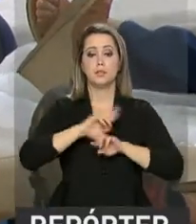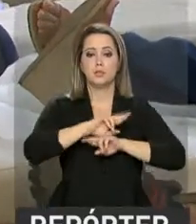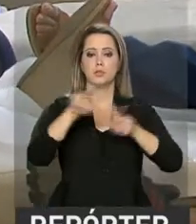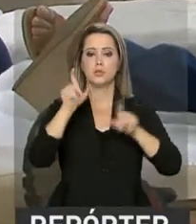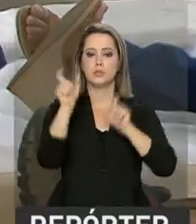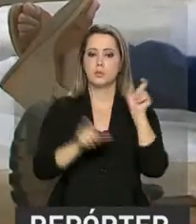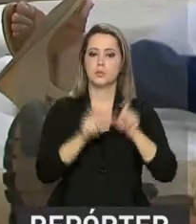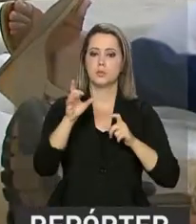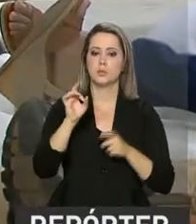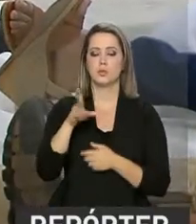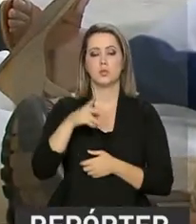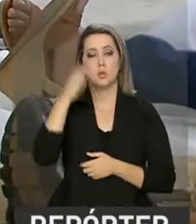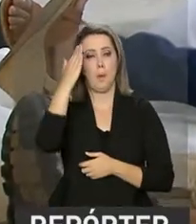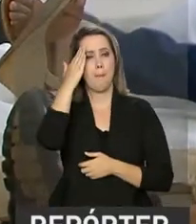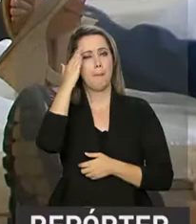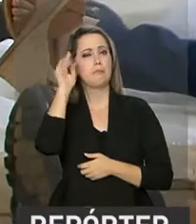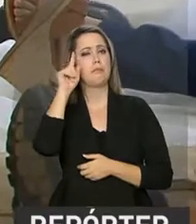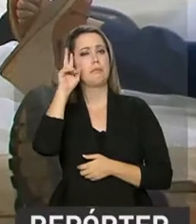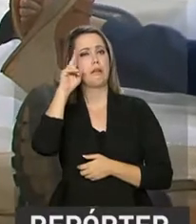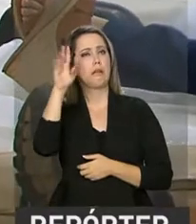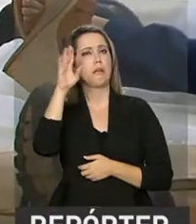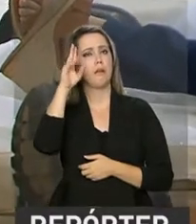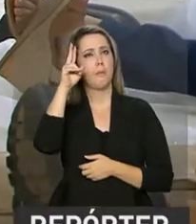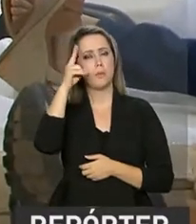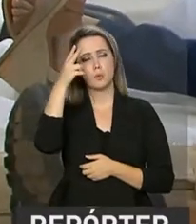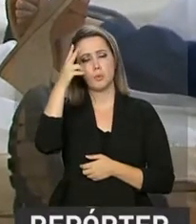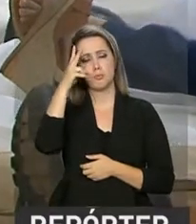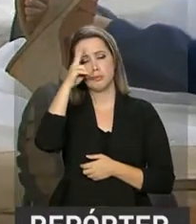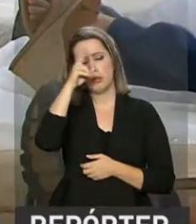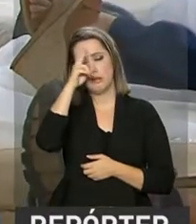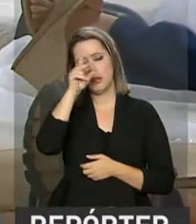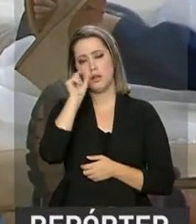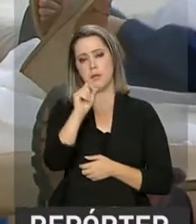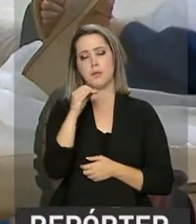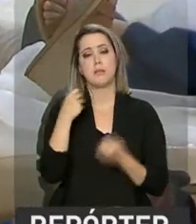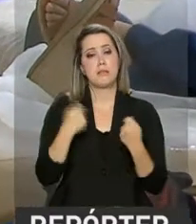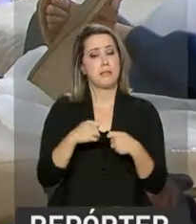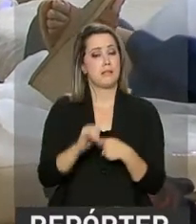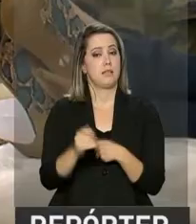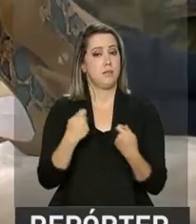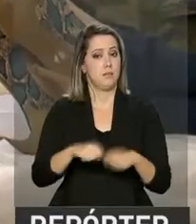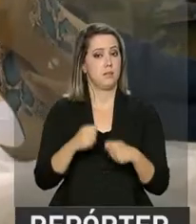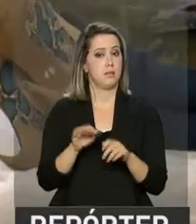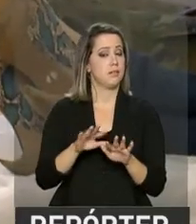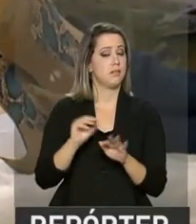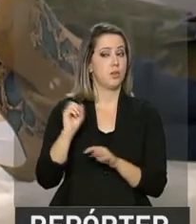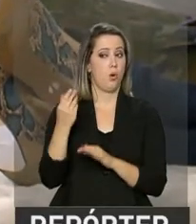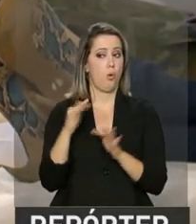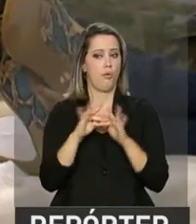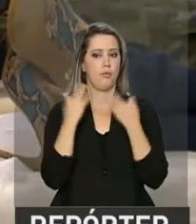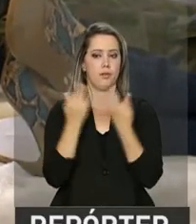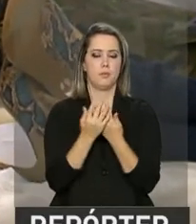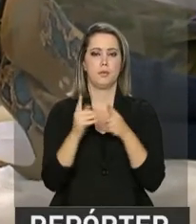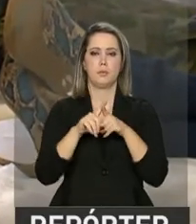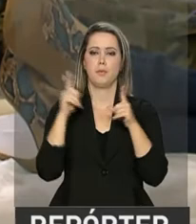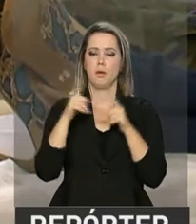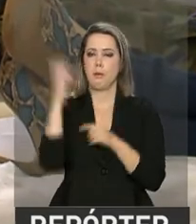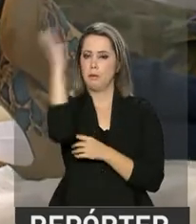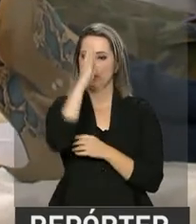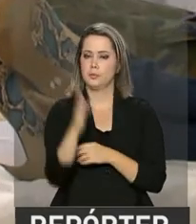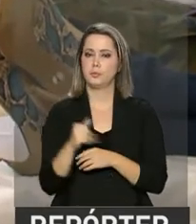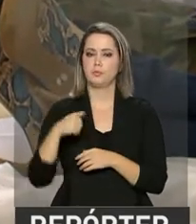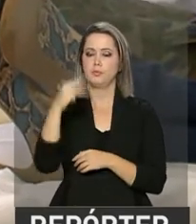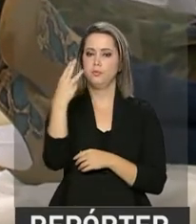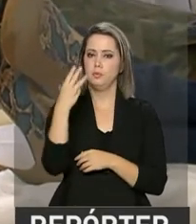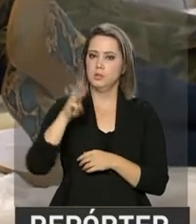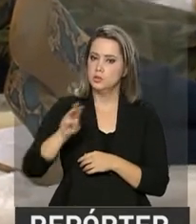pensa na importância da doação de sangue quando precisa ou para algum familiar mas no brasil cerca de três